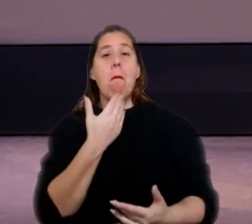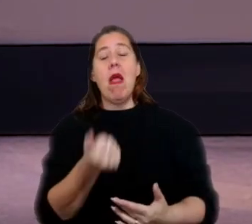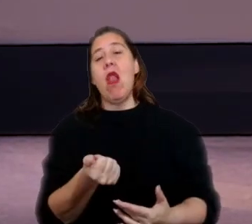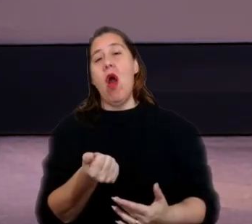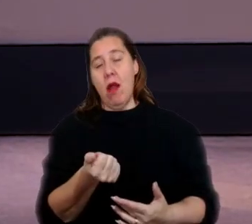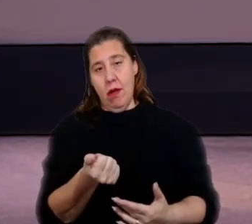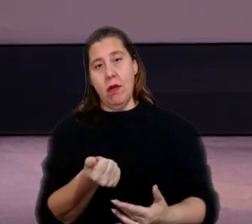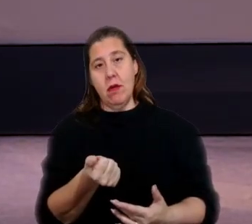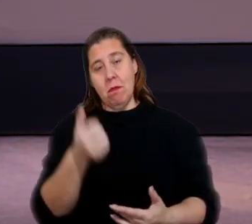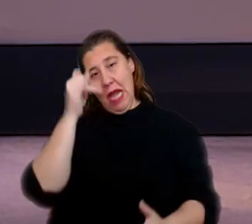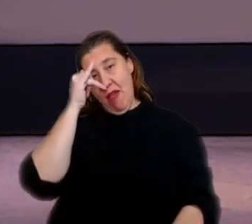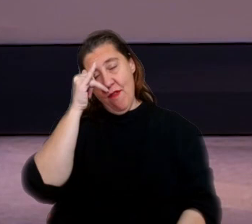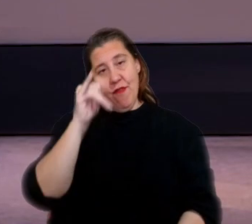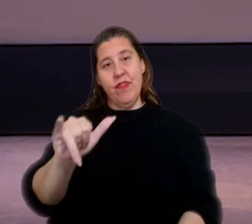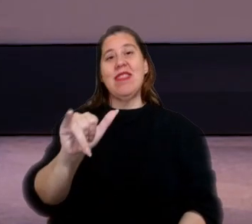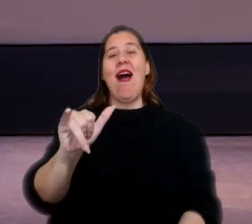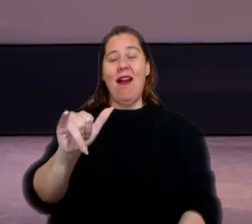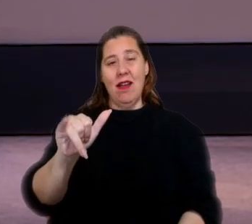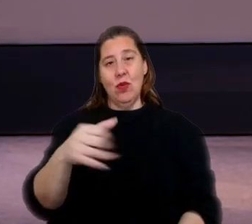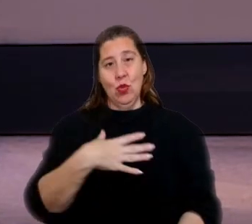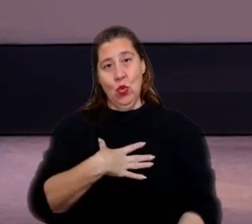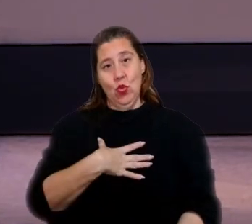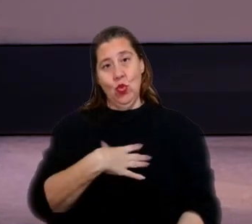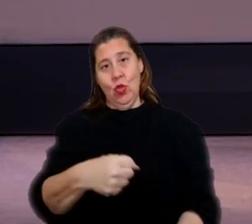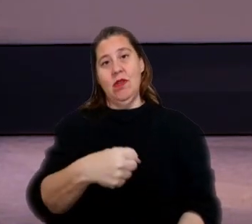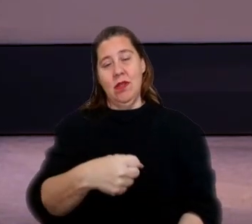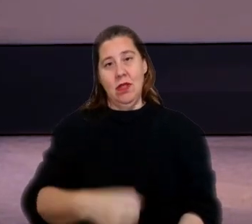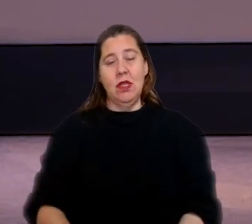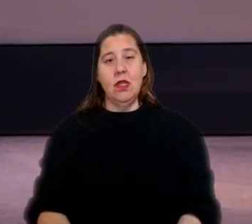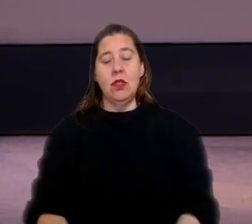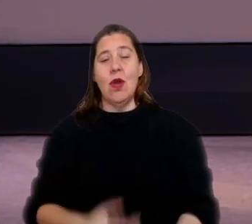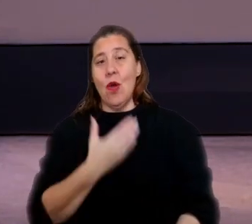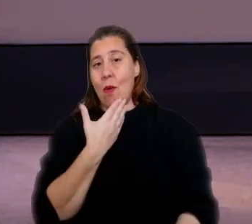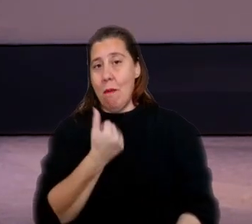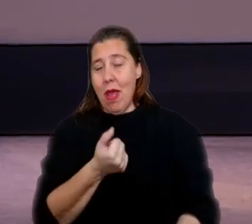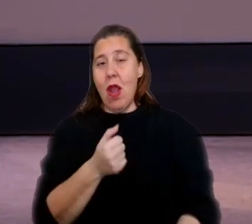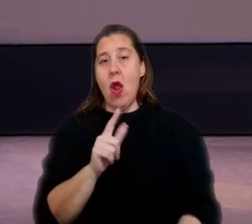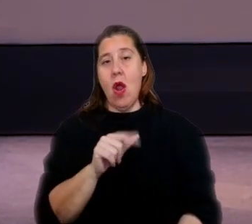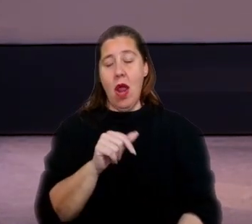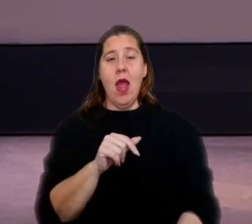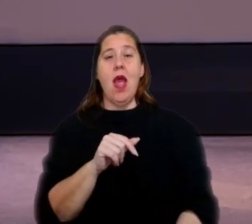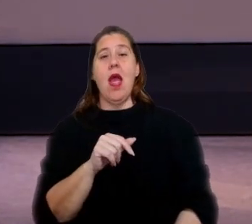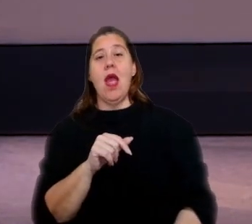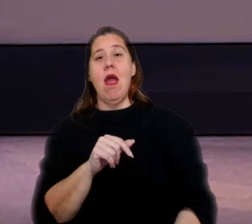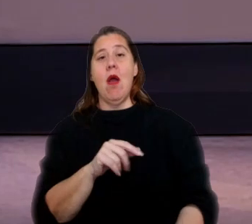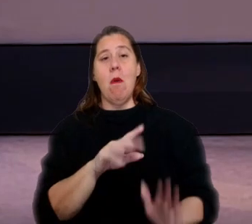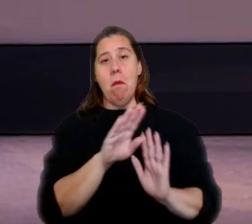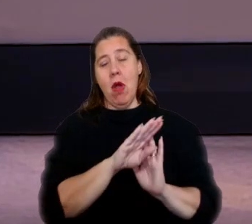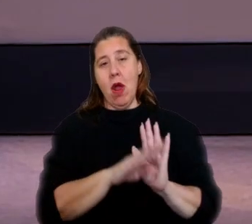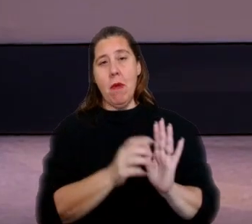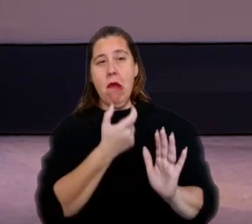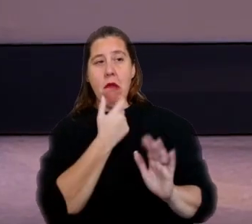os melhores programas para tentar evitar esse tipo de coisa. E o melhor programa era um